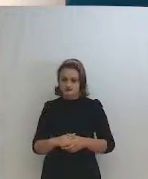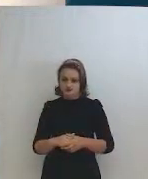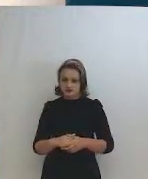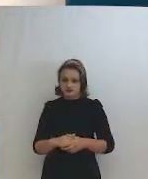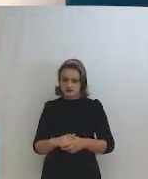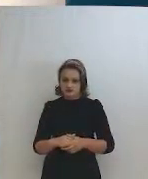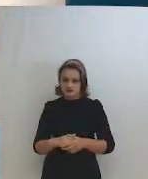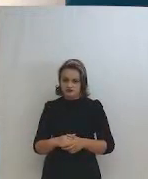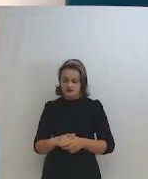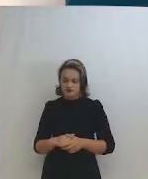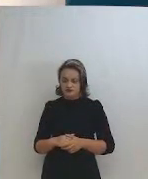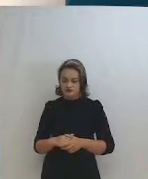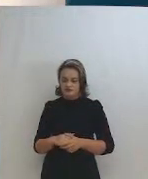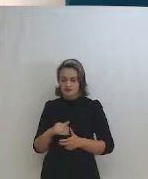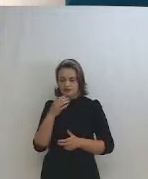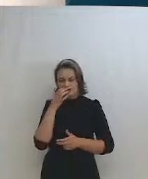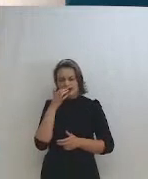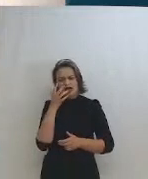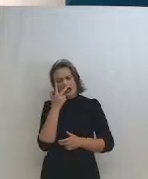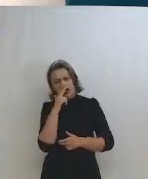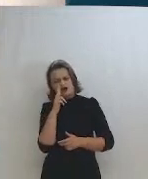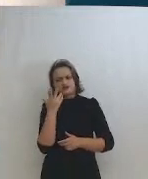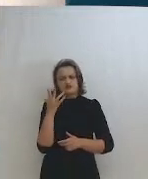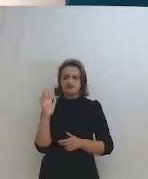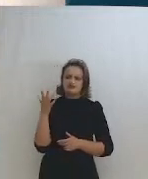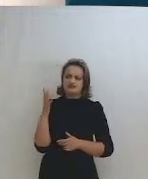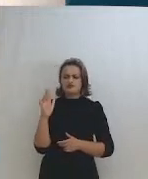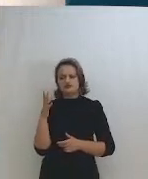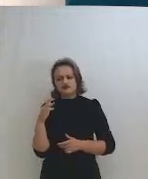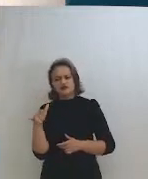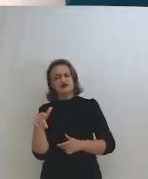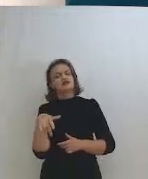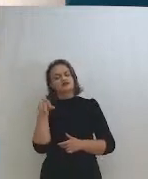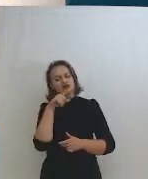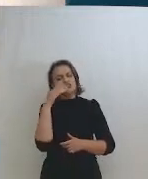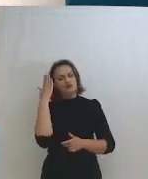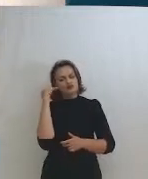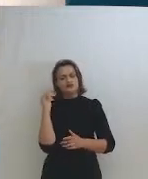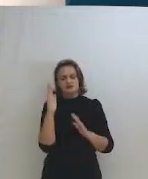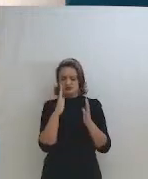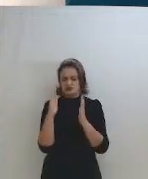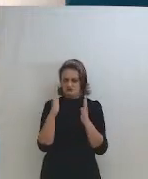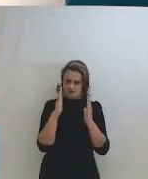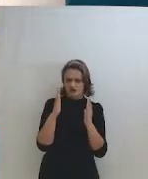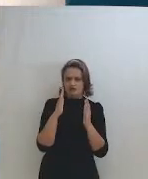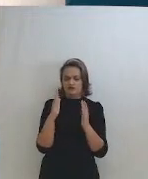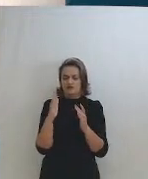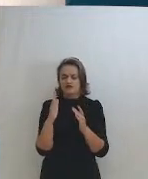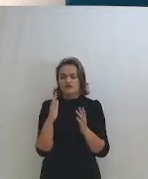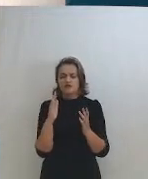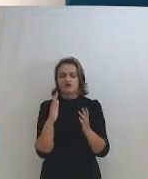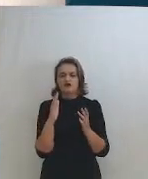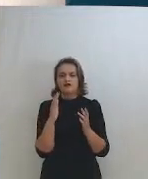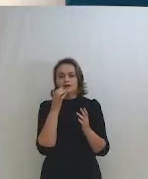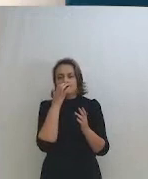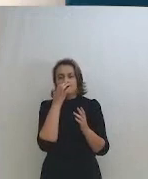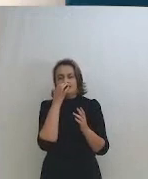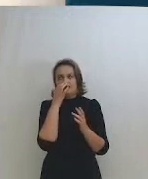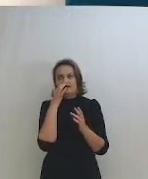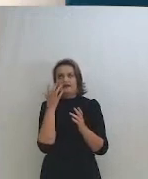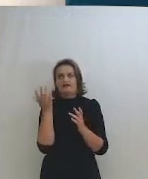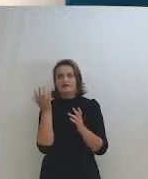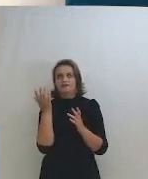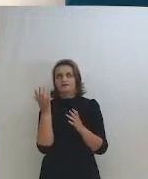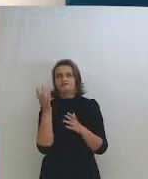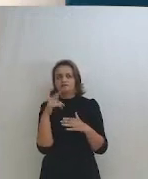Acredito que, e sabemos que esse prazo, que foi acrescido pelo pacote anticrime, ele